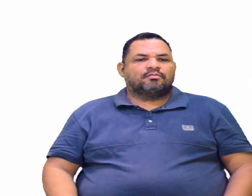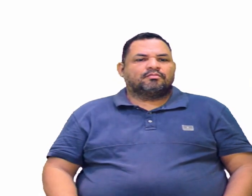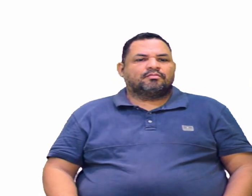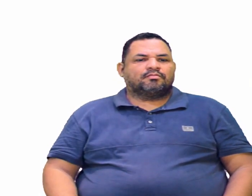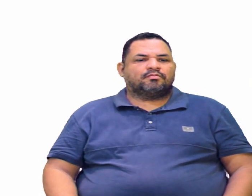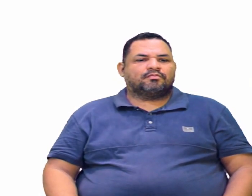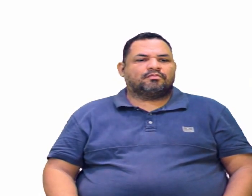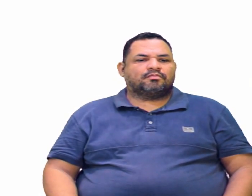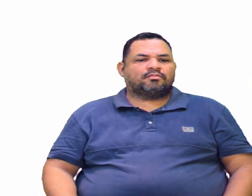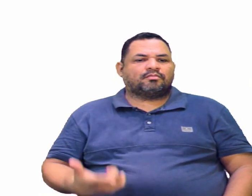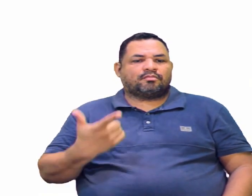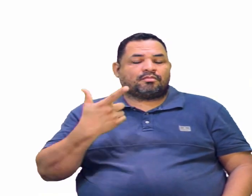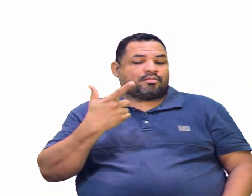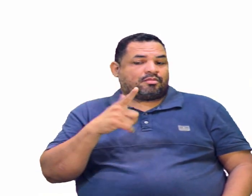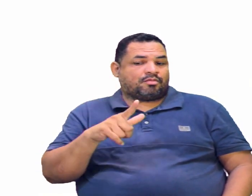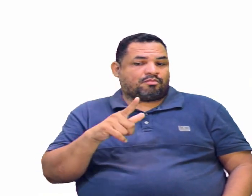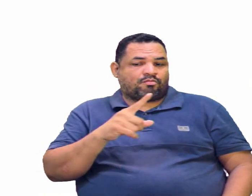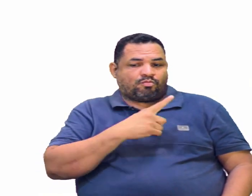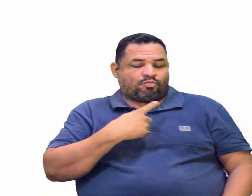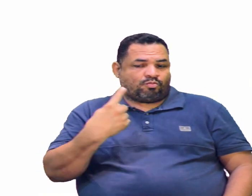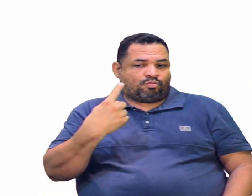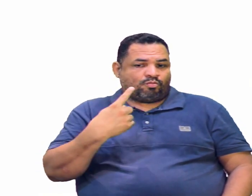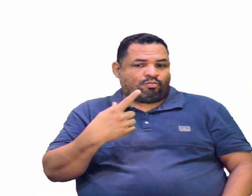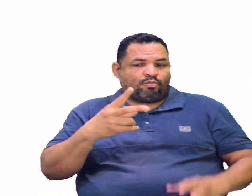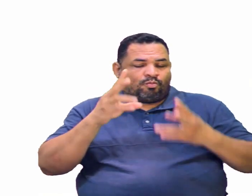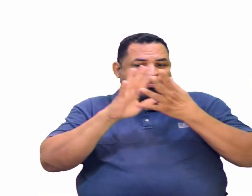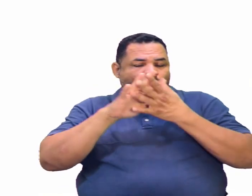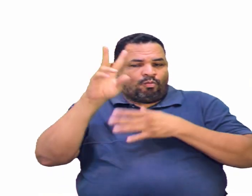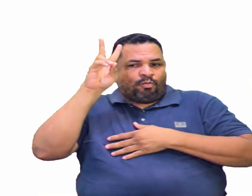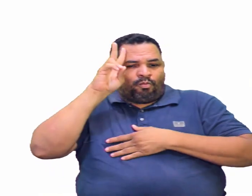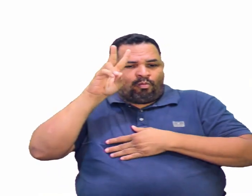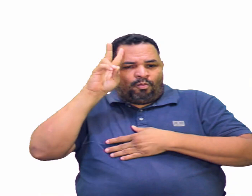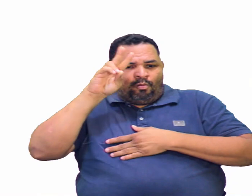aqui reforçando para você,